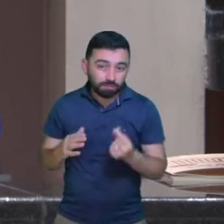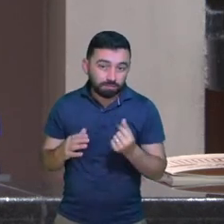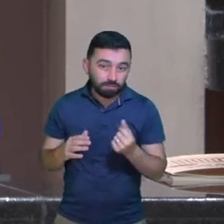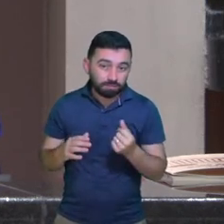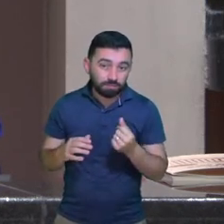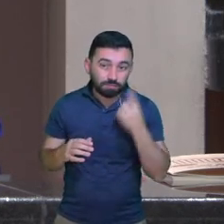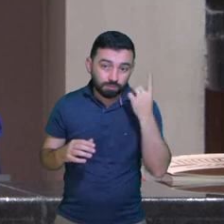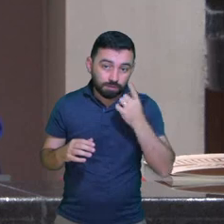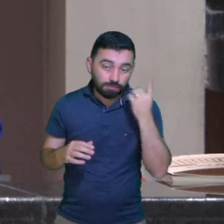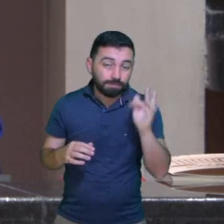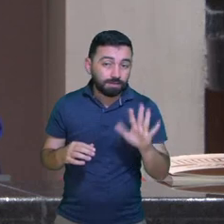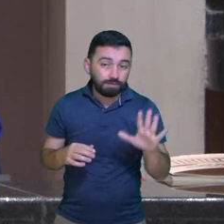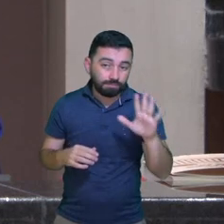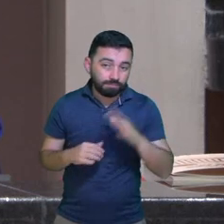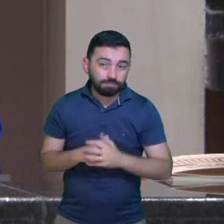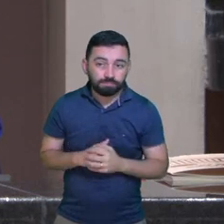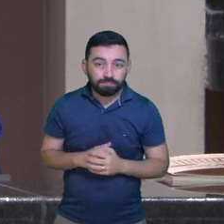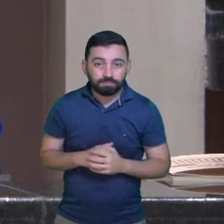deputado